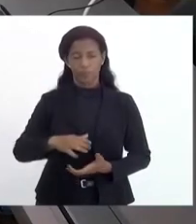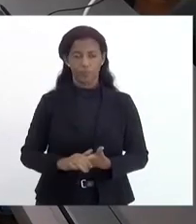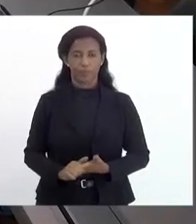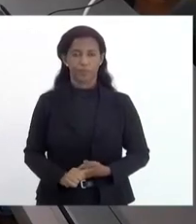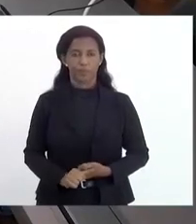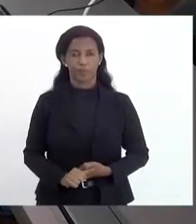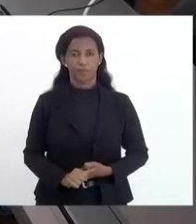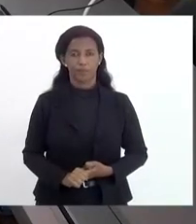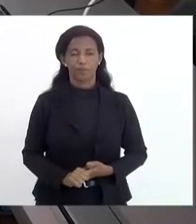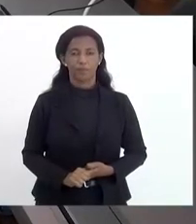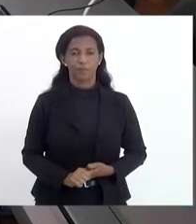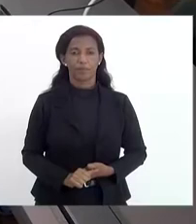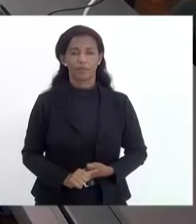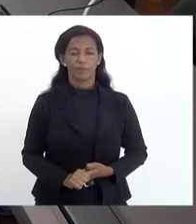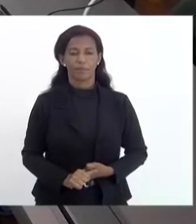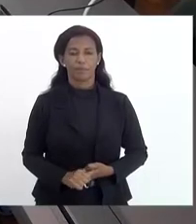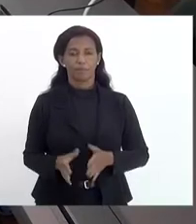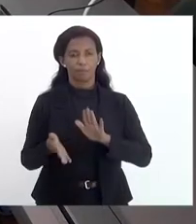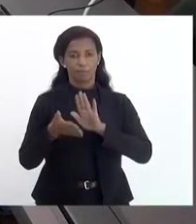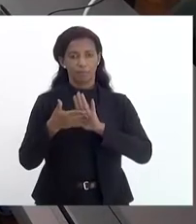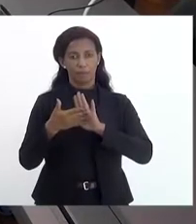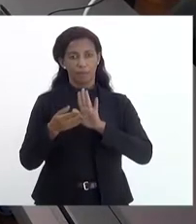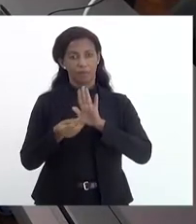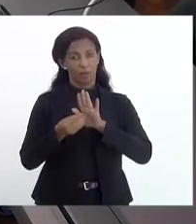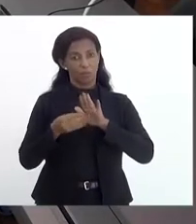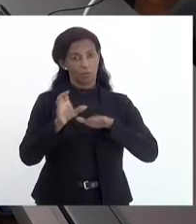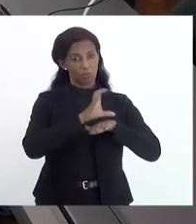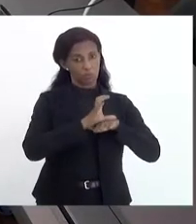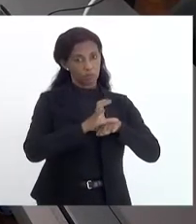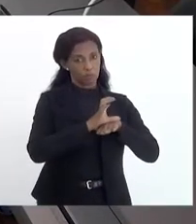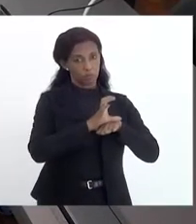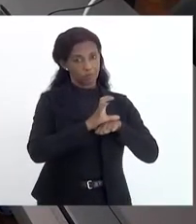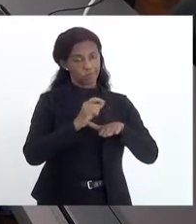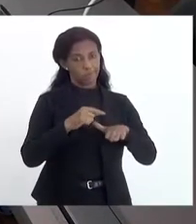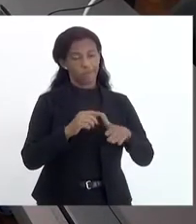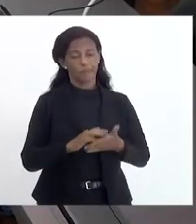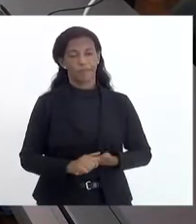Ele pediu para fazer o quê? Parecer pela inconstitucionalidade.